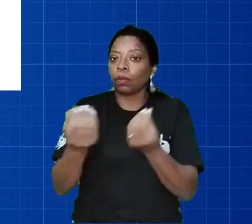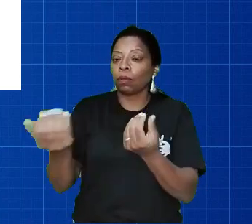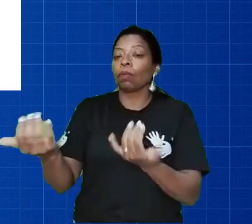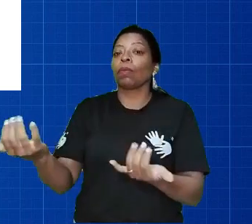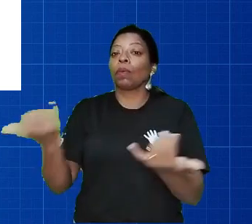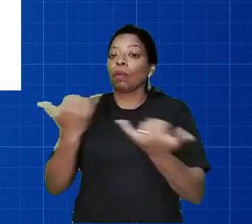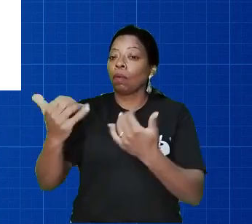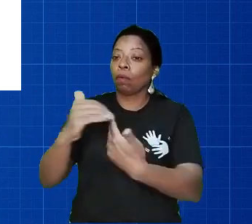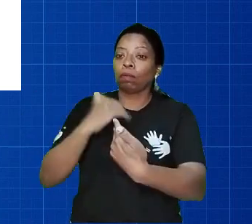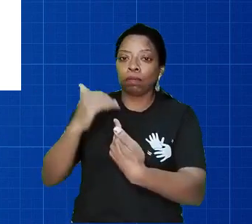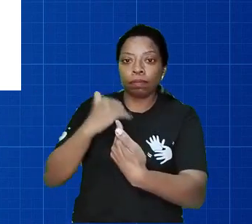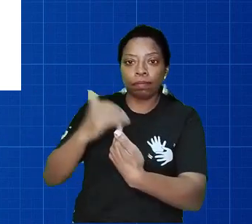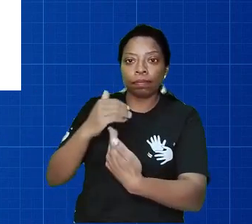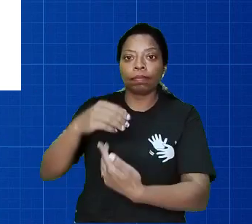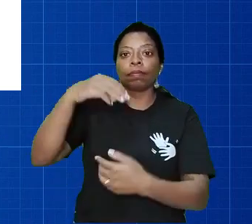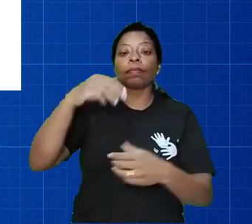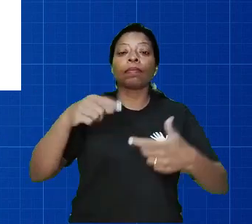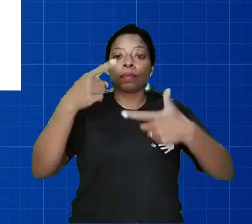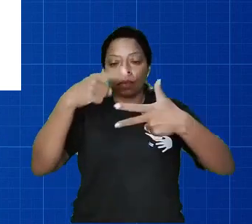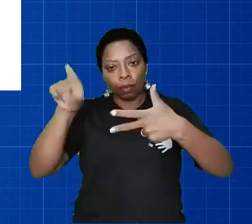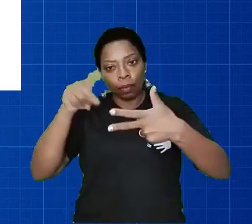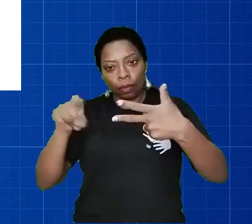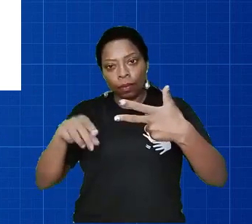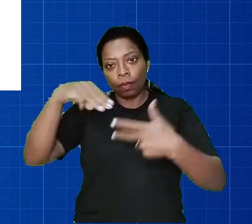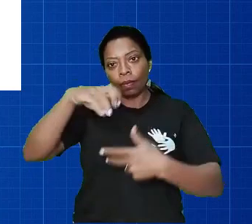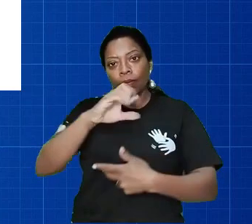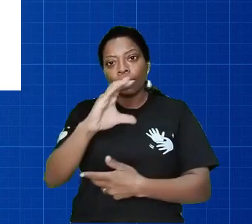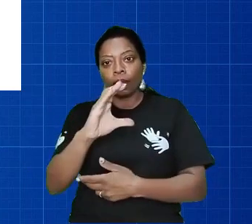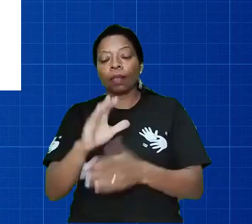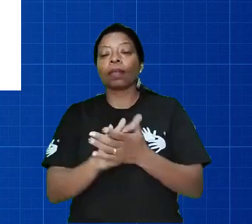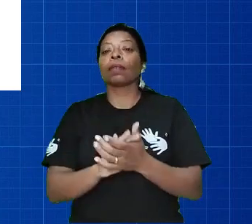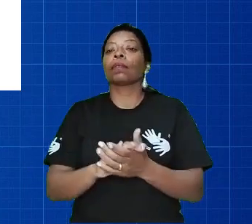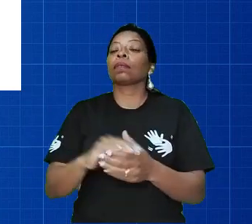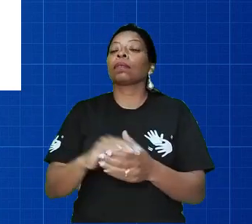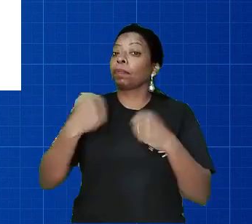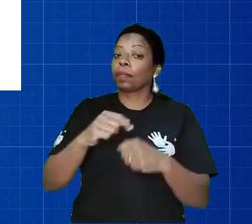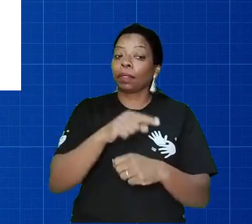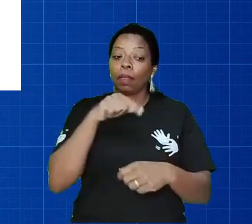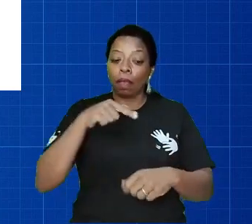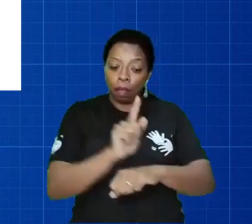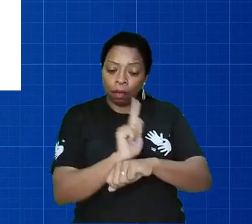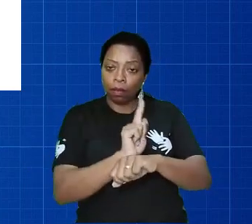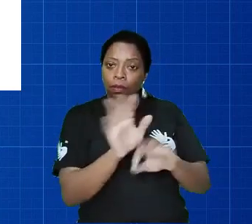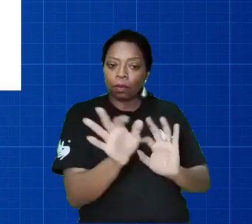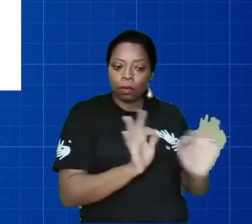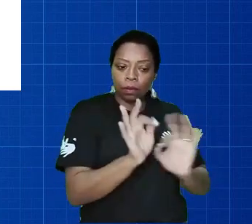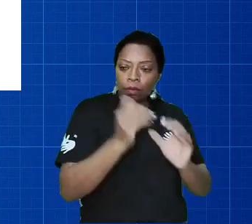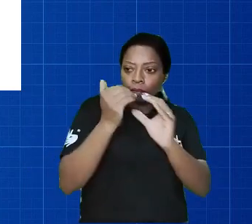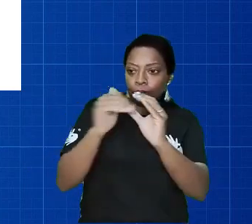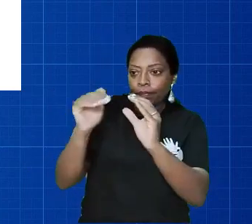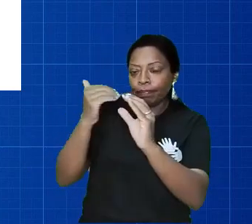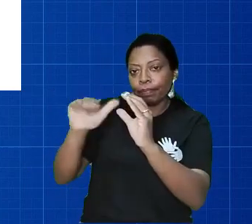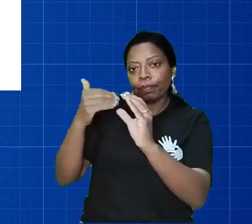e do FNDE, é necessário enviar alguns dados específicos de cada programa, que são pré-requisitos para